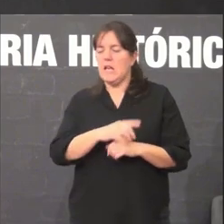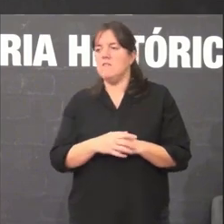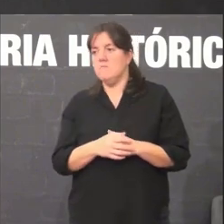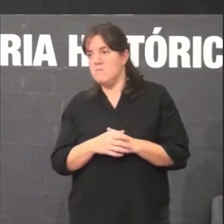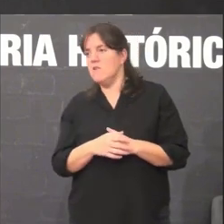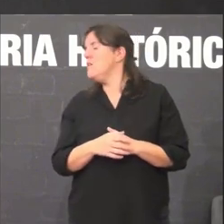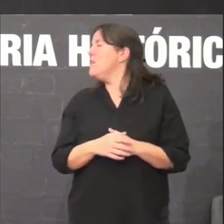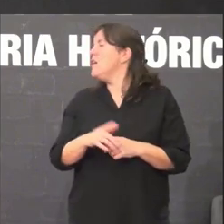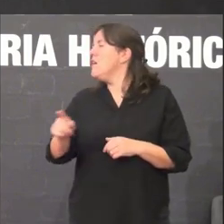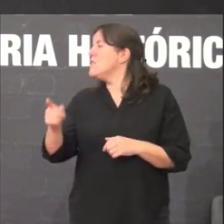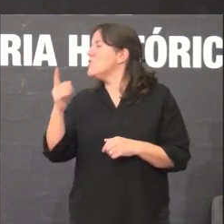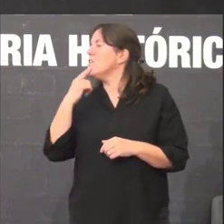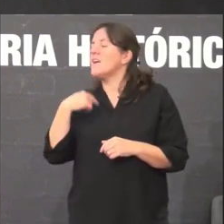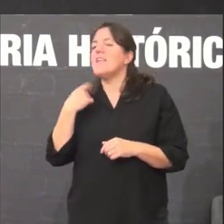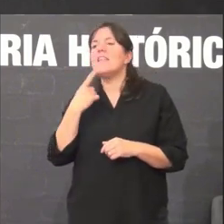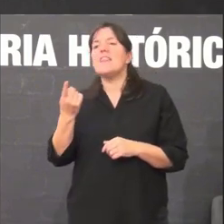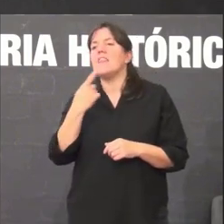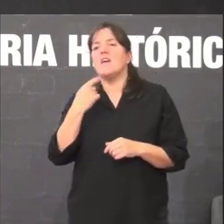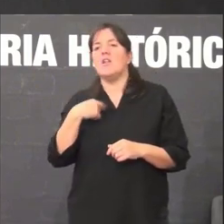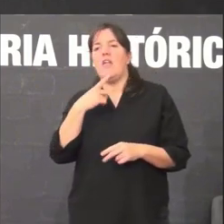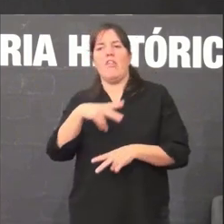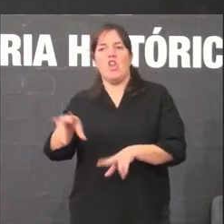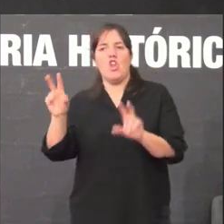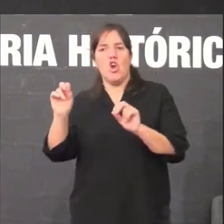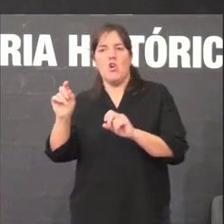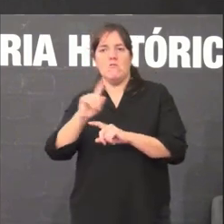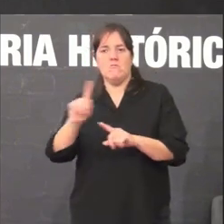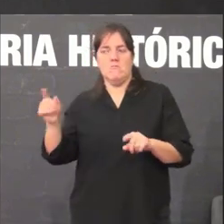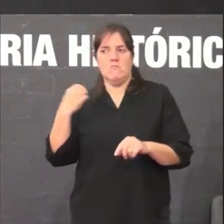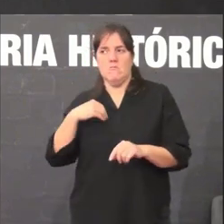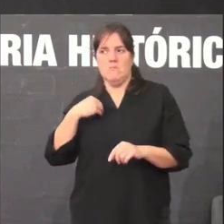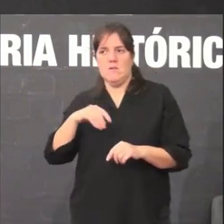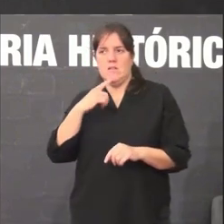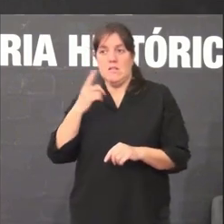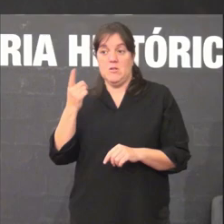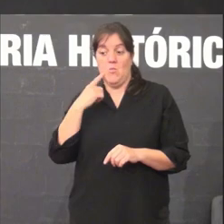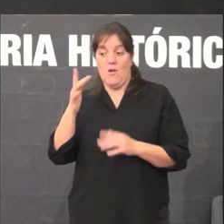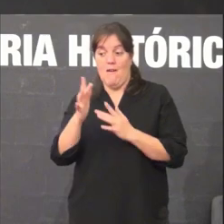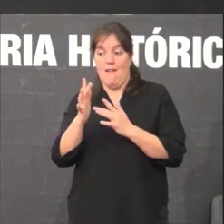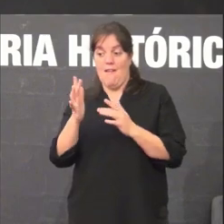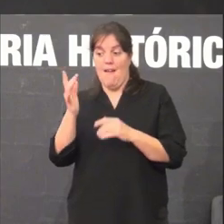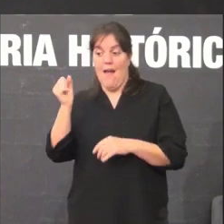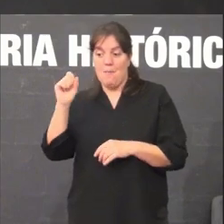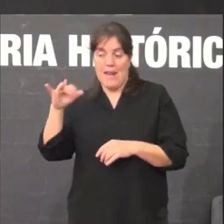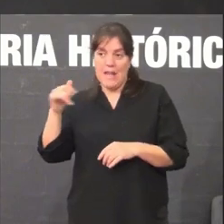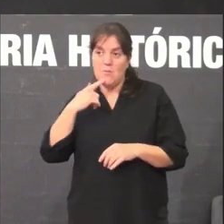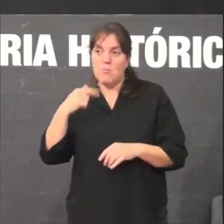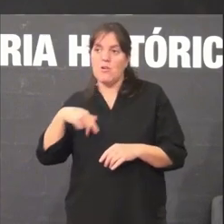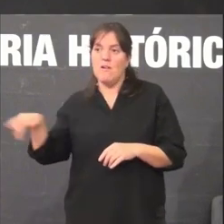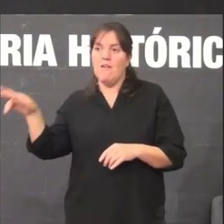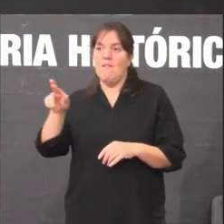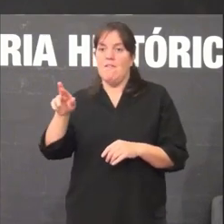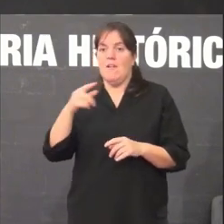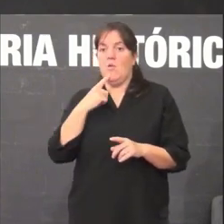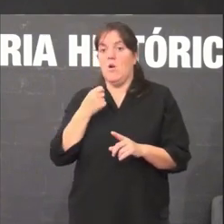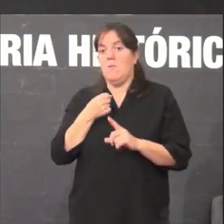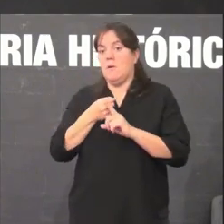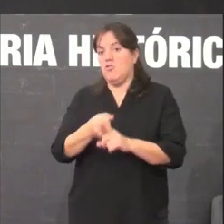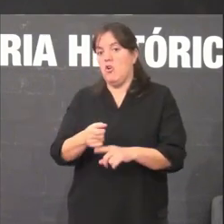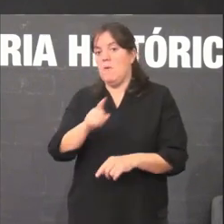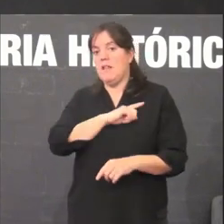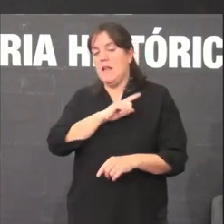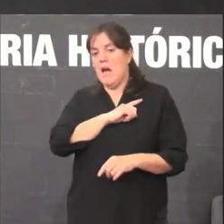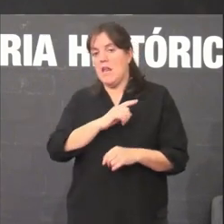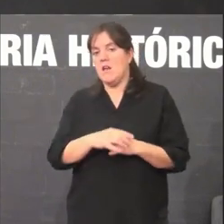Cavaco Silva nega a pensão ao capitão de Abril, que ainda hoje é o principal símbolo da Revolução a nível militar, e vai